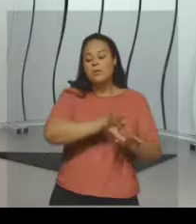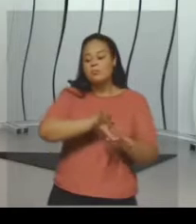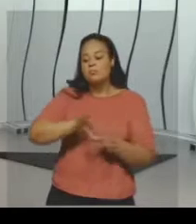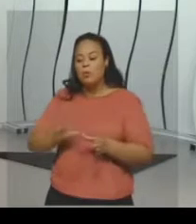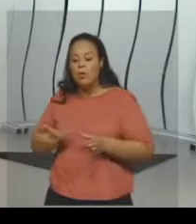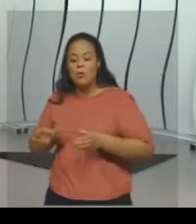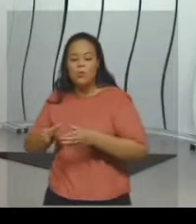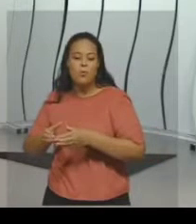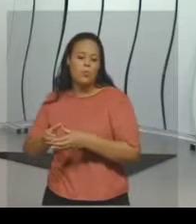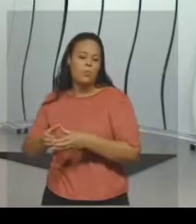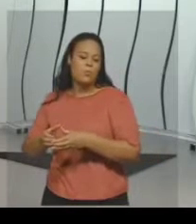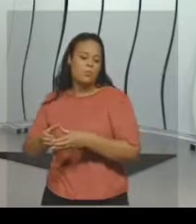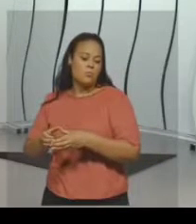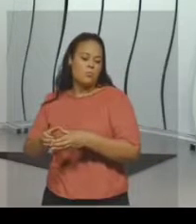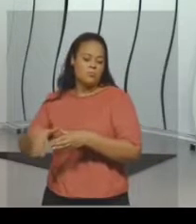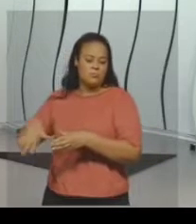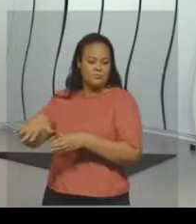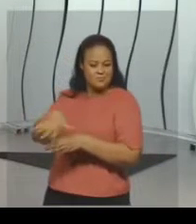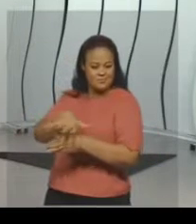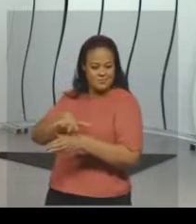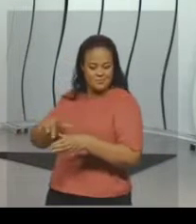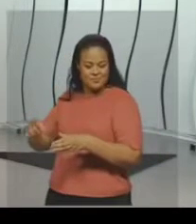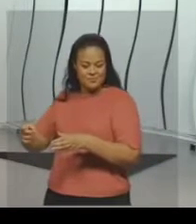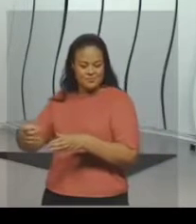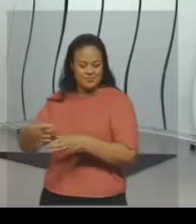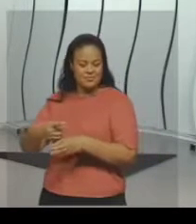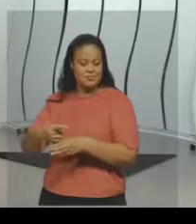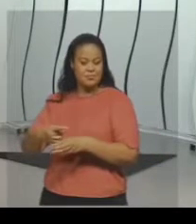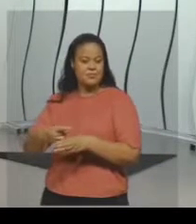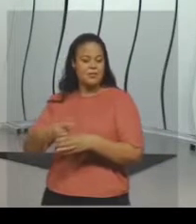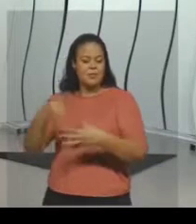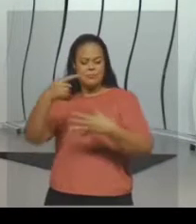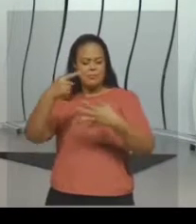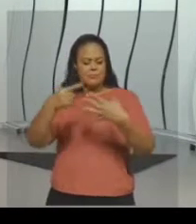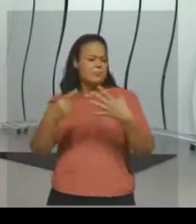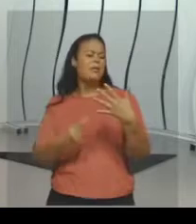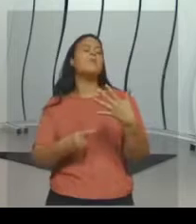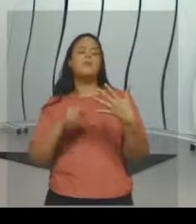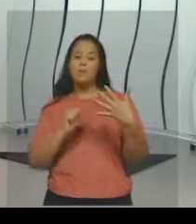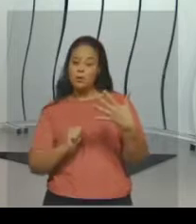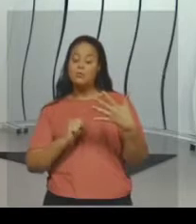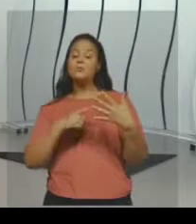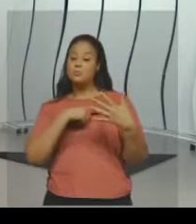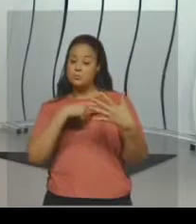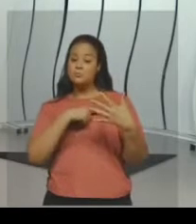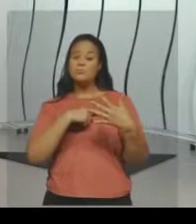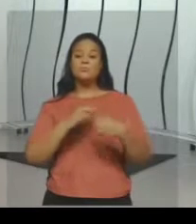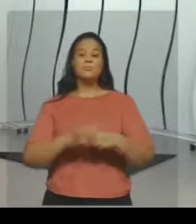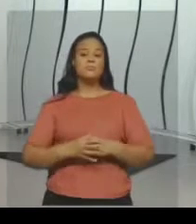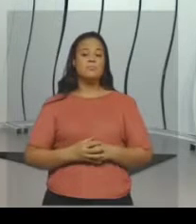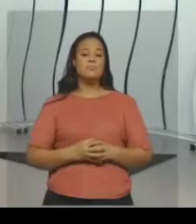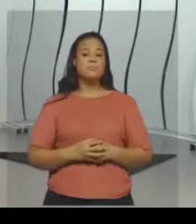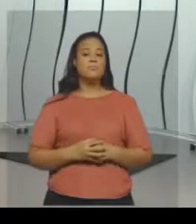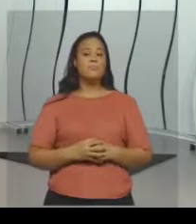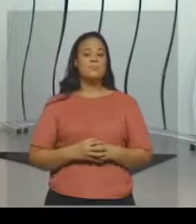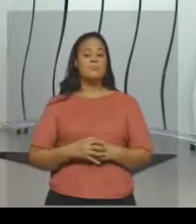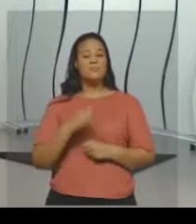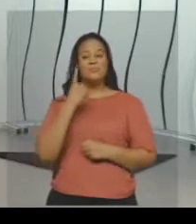de bactérias. E aí ela pode ter diversos formatos. Nós vemos aqui, por exemplo, vamos